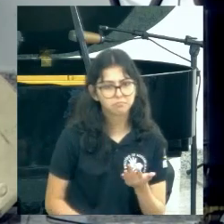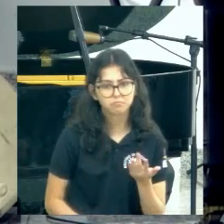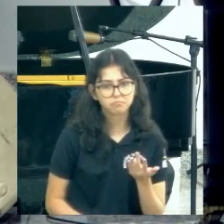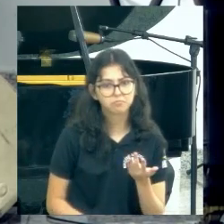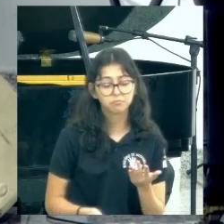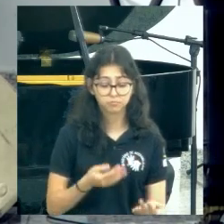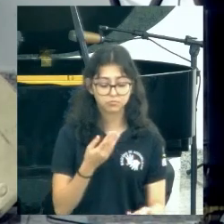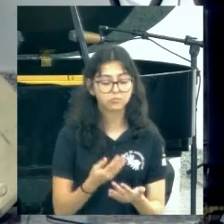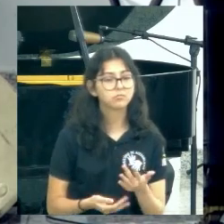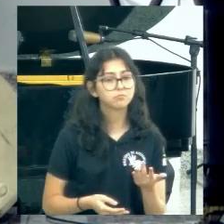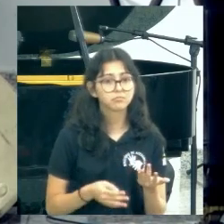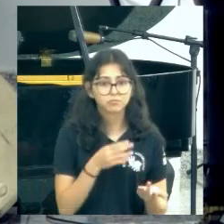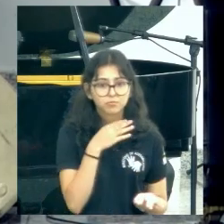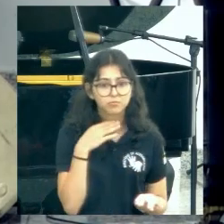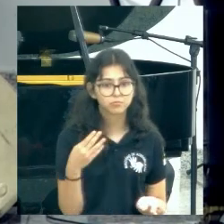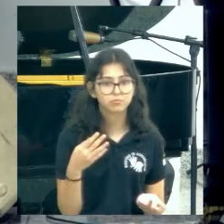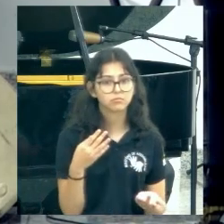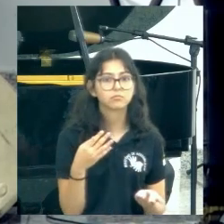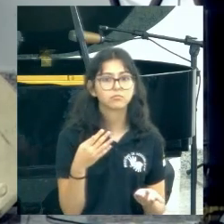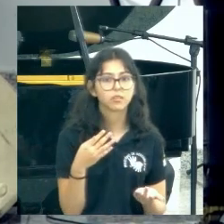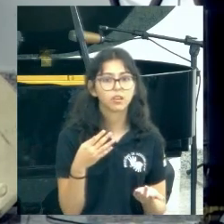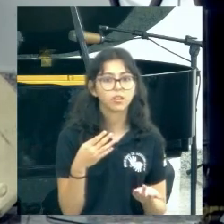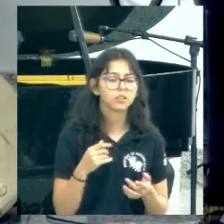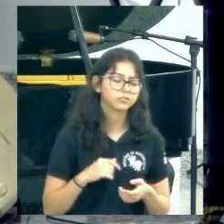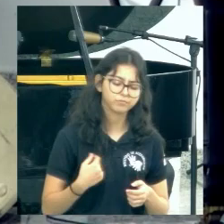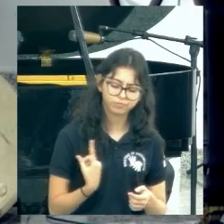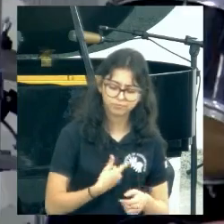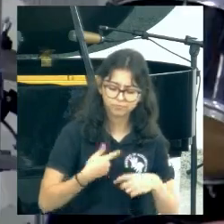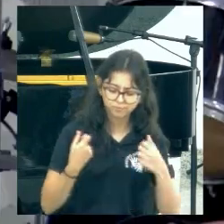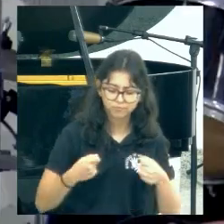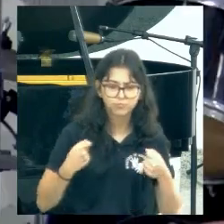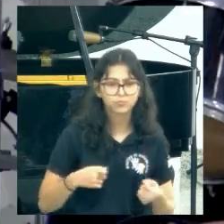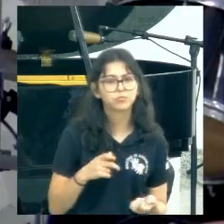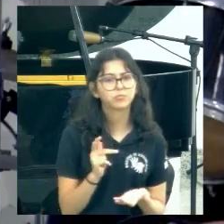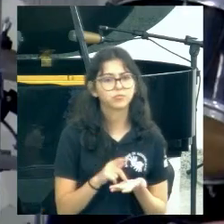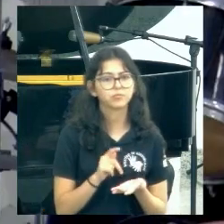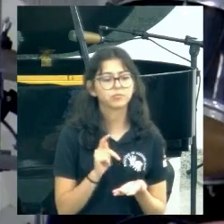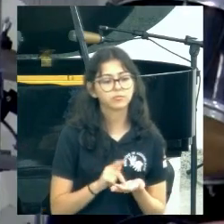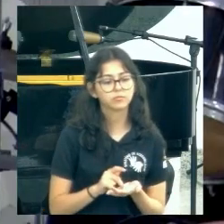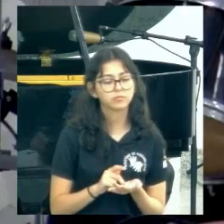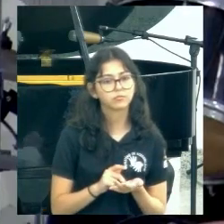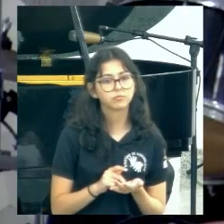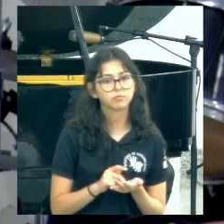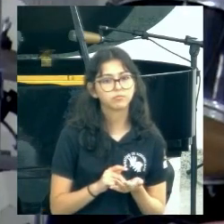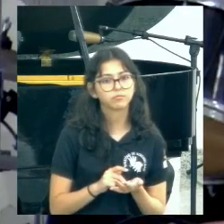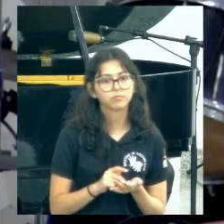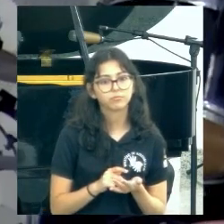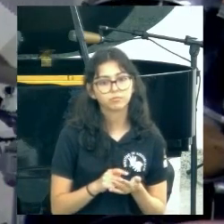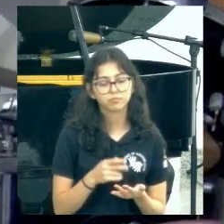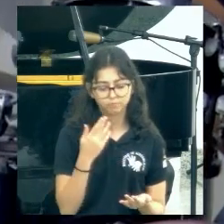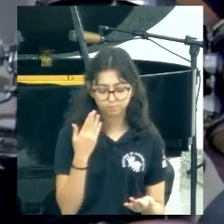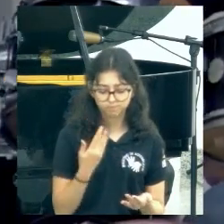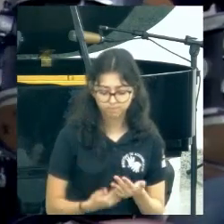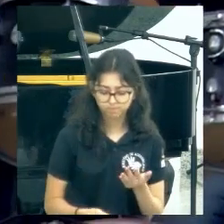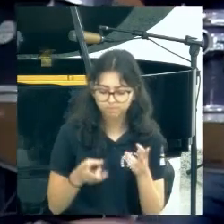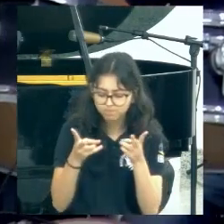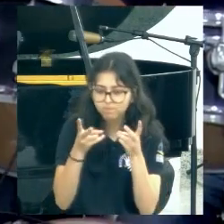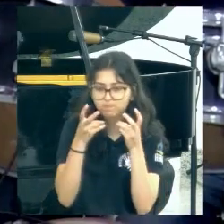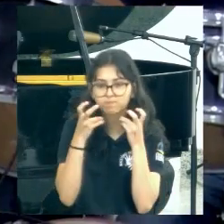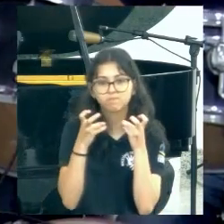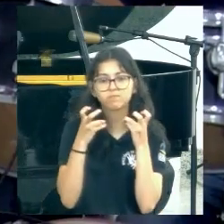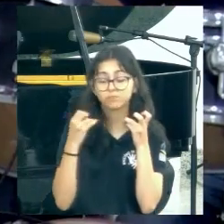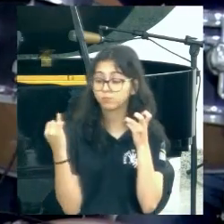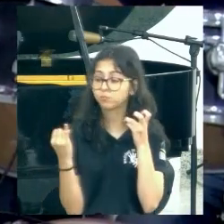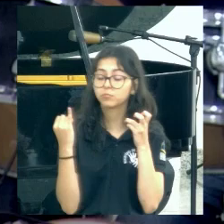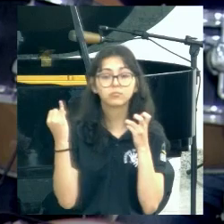para a morte, viu, irmãos? Será que nós precisamos realmente perder para perceber o valor daqueles que